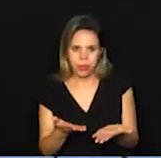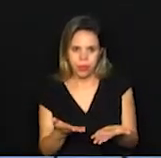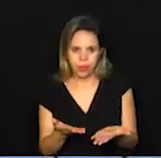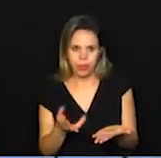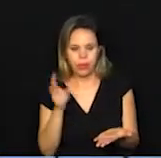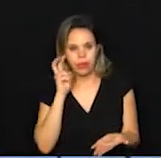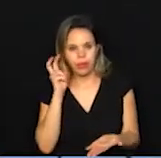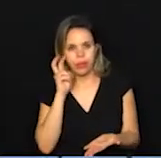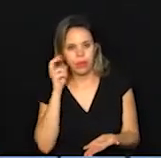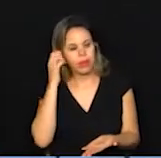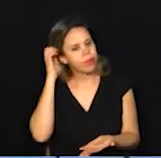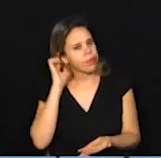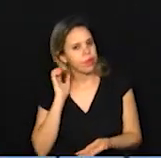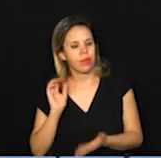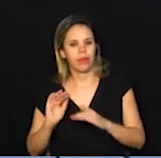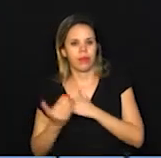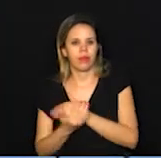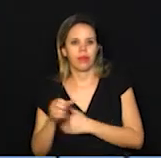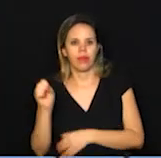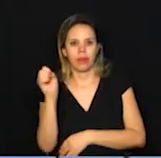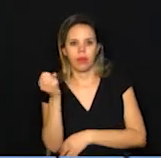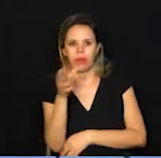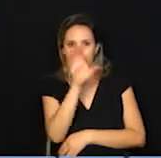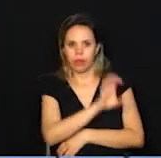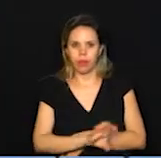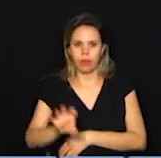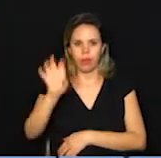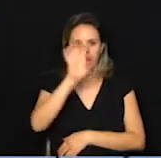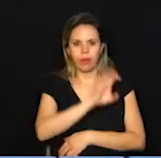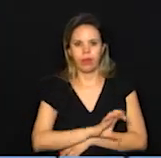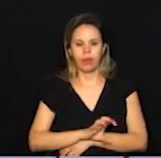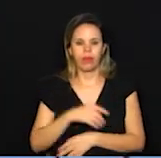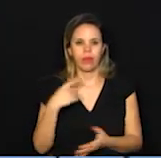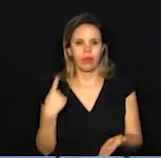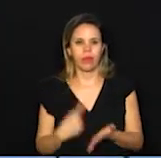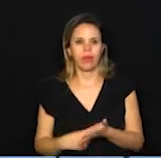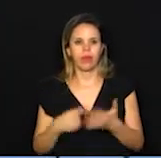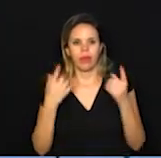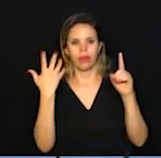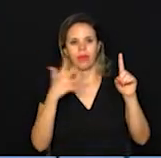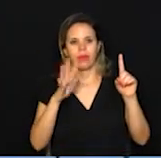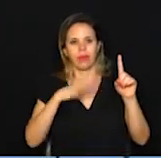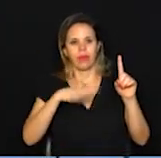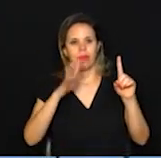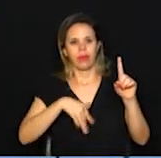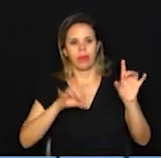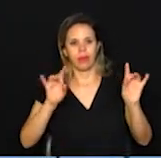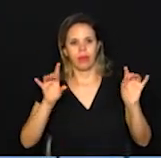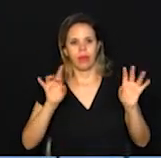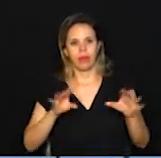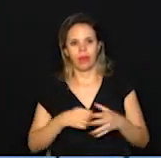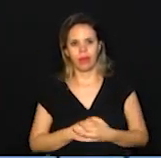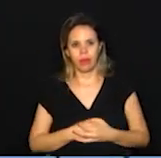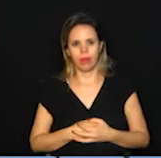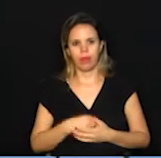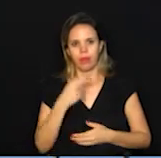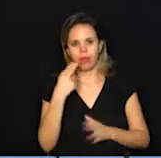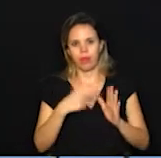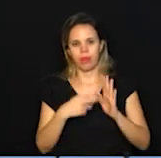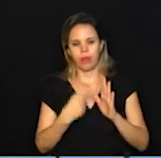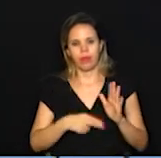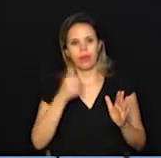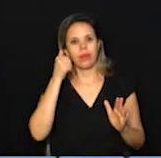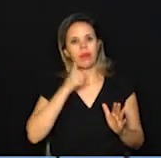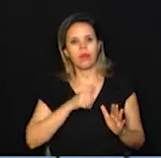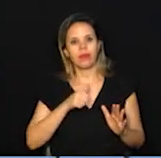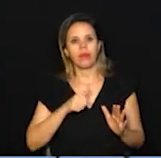nesta quinta-feira no Jardim Nova Europa e contou com uma homenagem especial. Ela leva o nome de uma